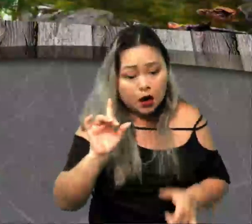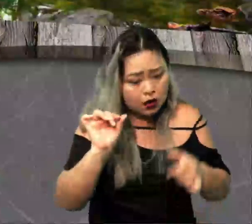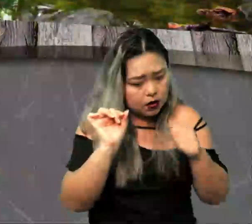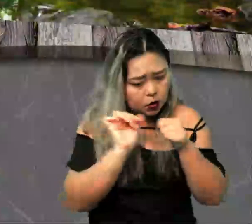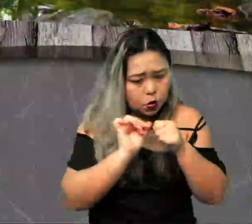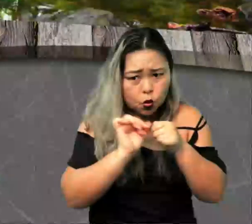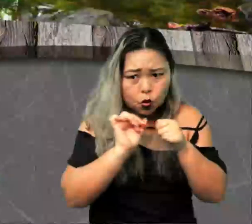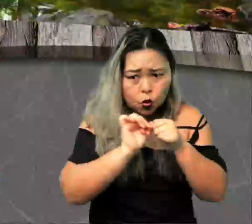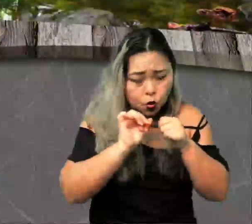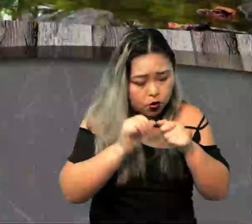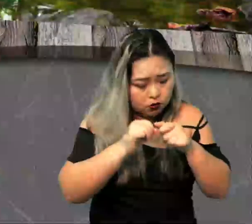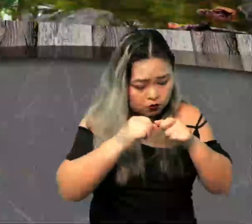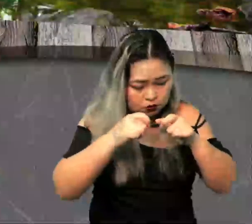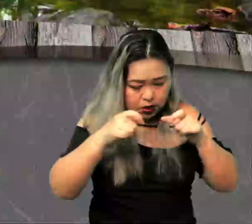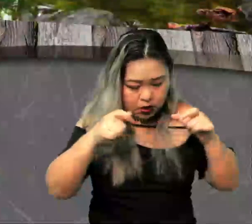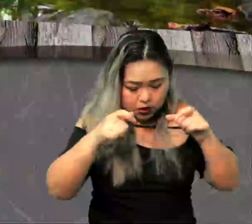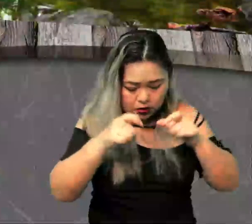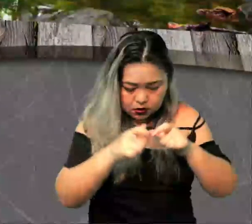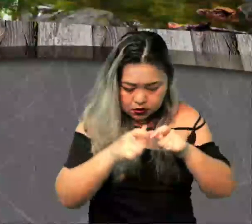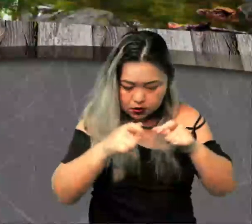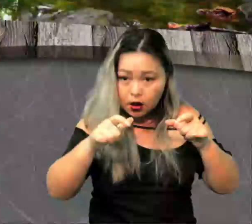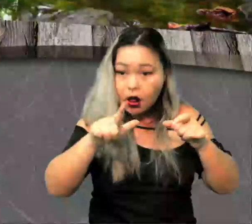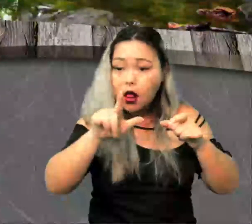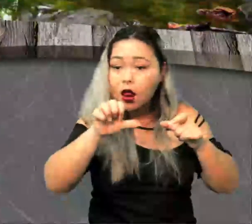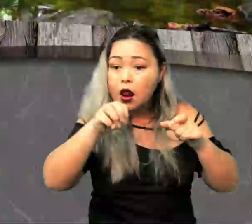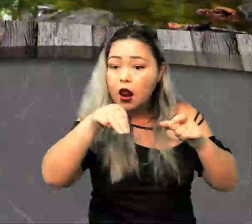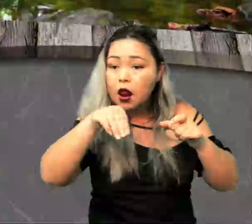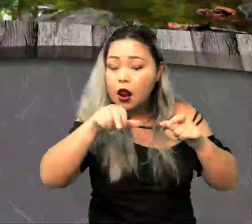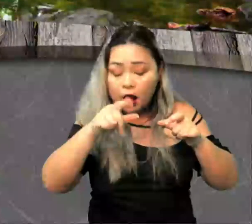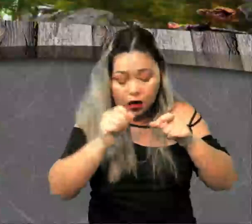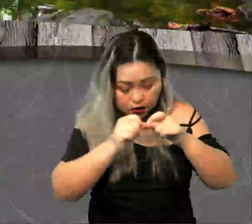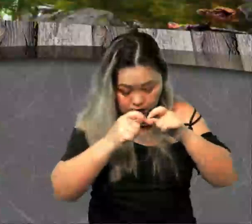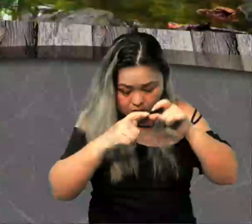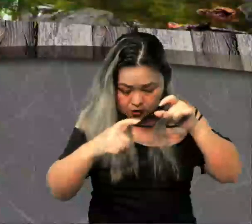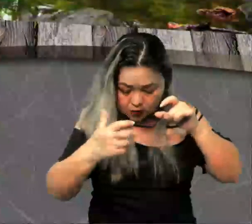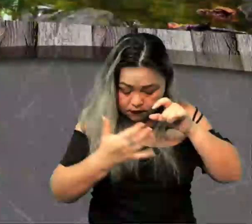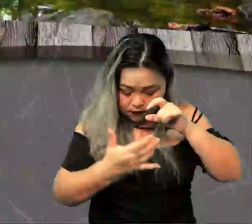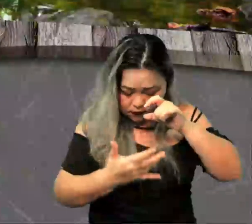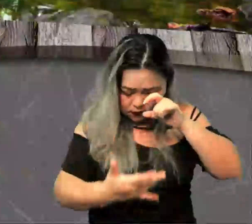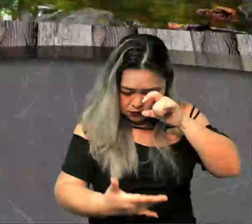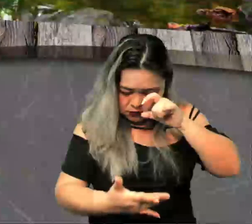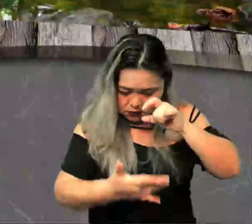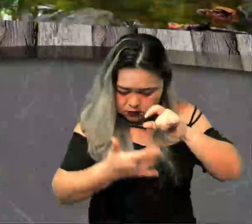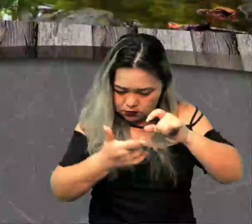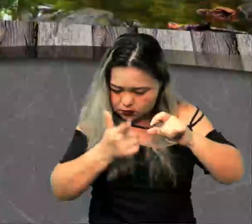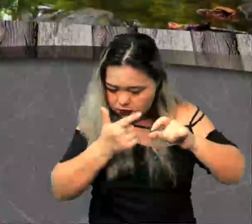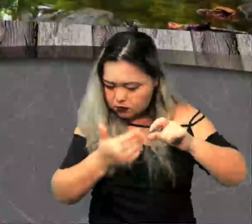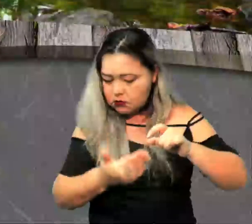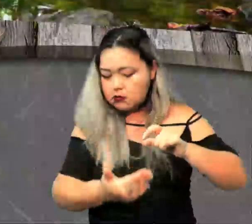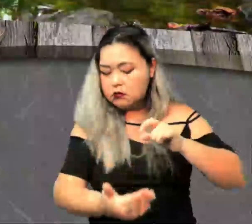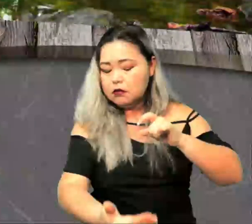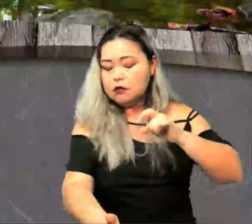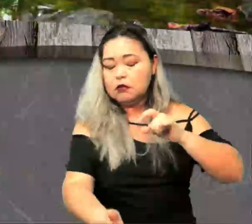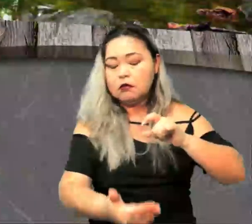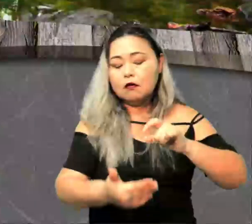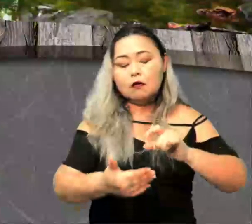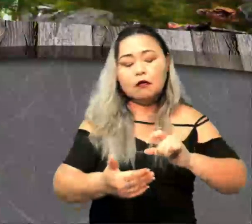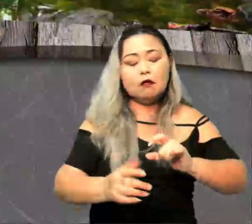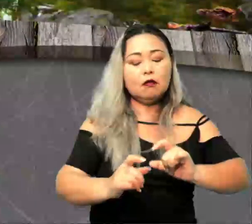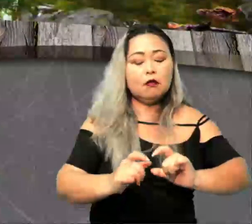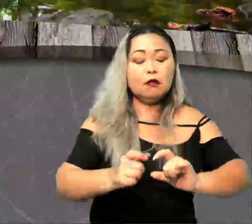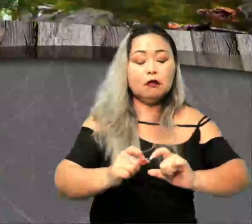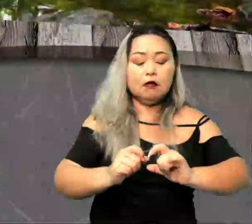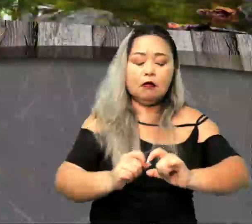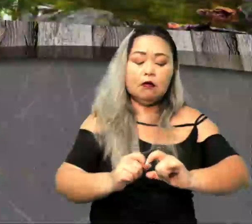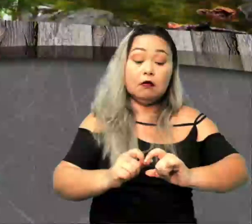vez com aumento, né, de visualizações de imagem. Então, tudo que ele conseguia chegar, né,